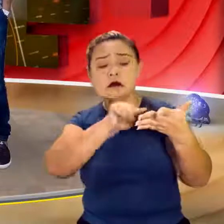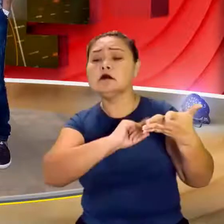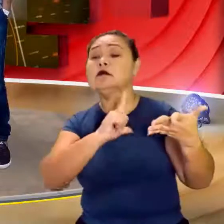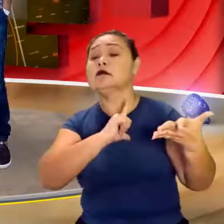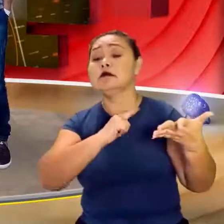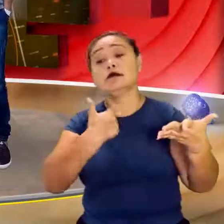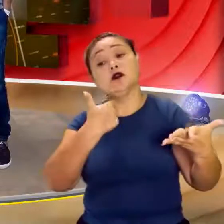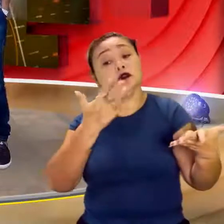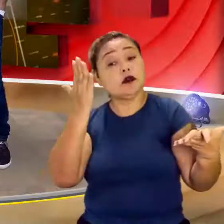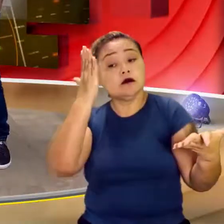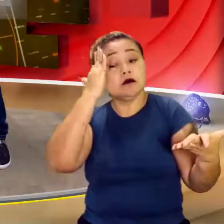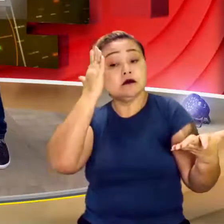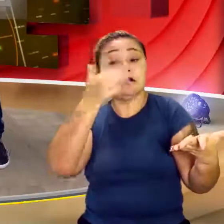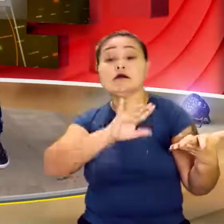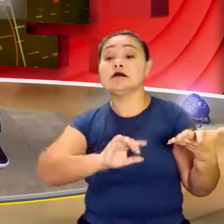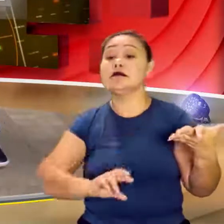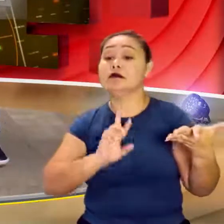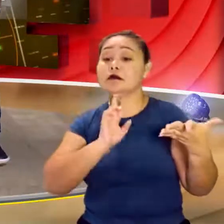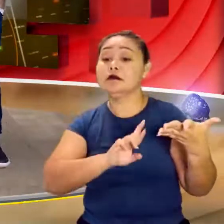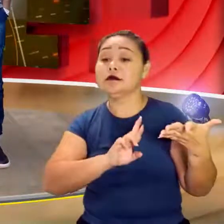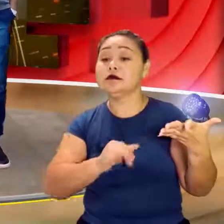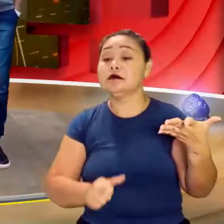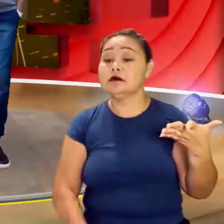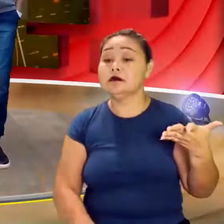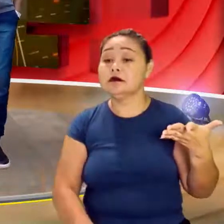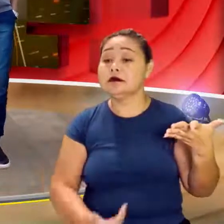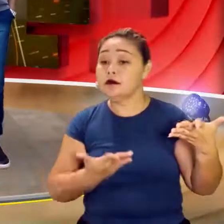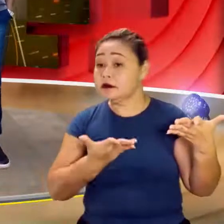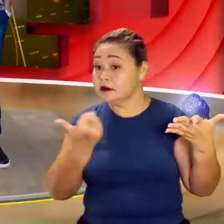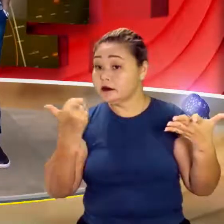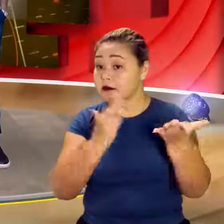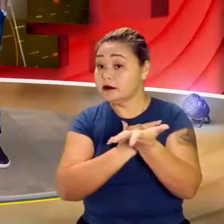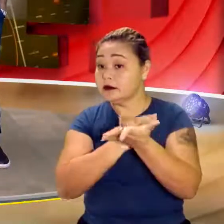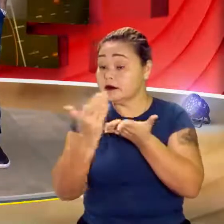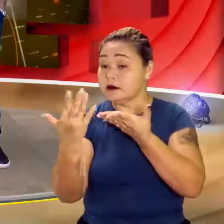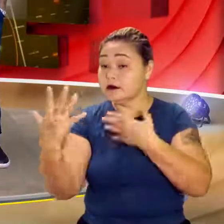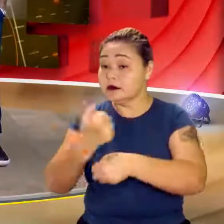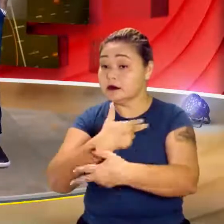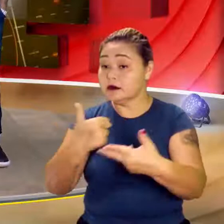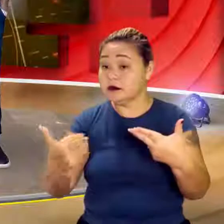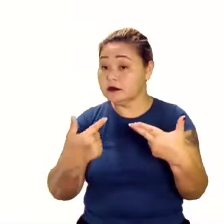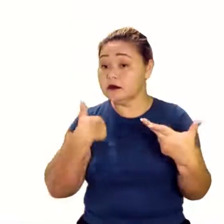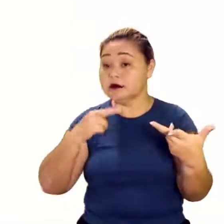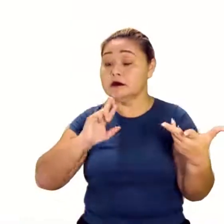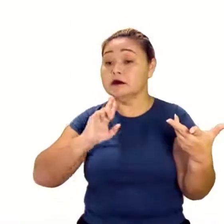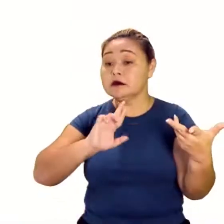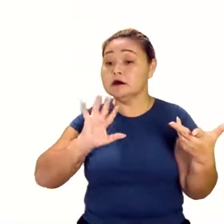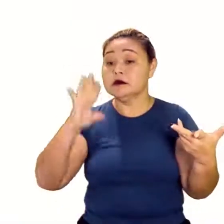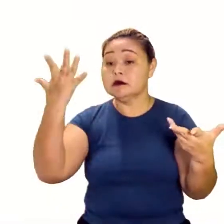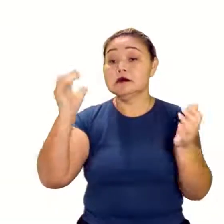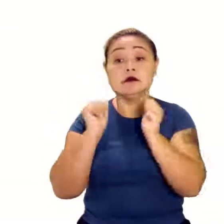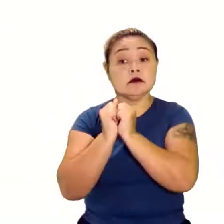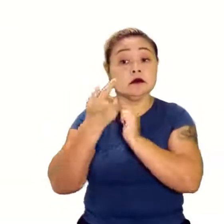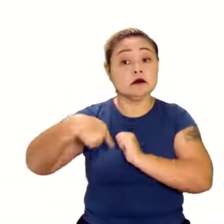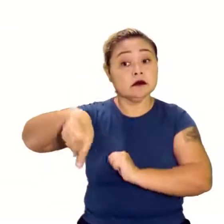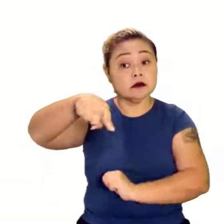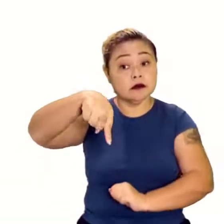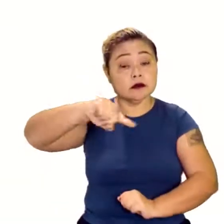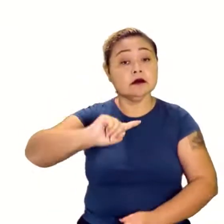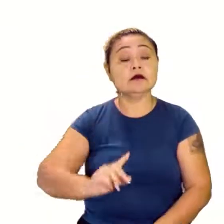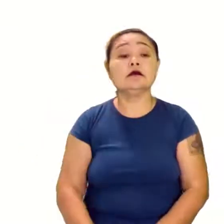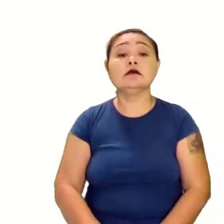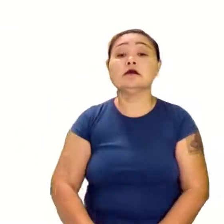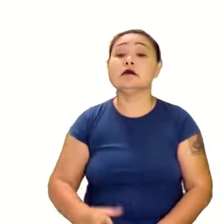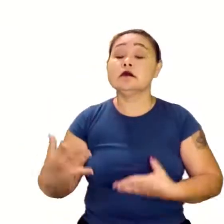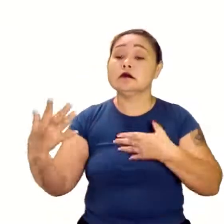operações, tira de letra. Beleza. Tá? Vamos lá então, começando as operações, vamos resolver juntinho com vocês.